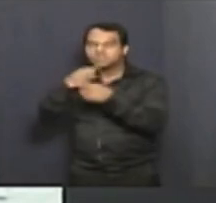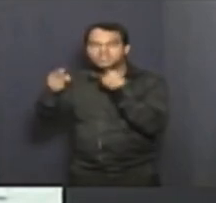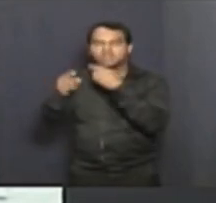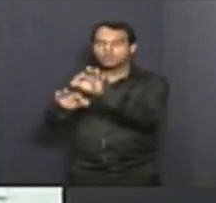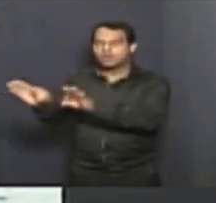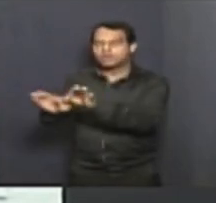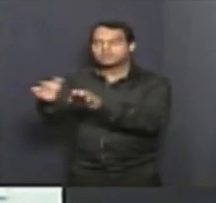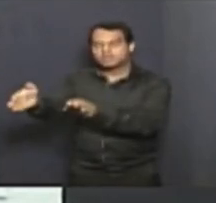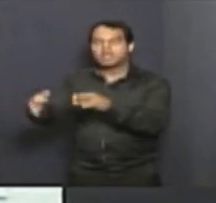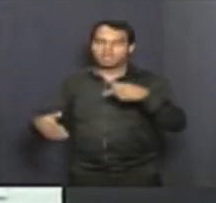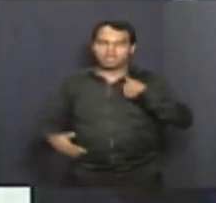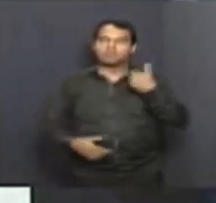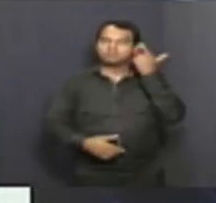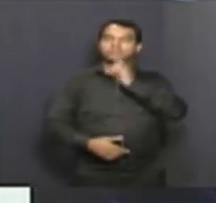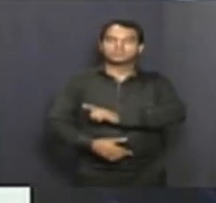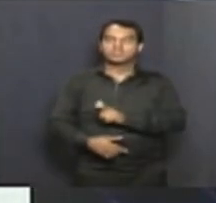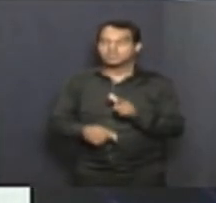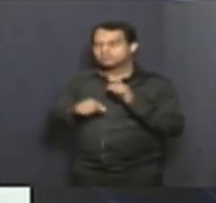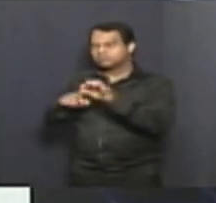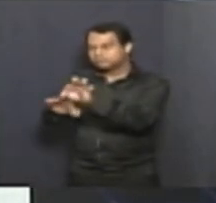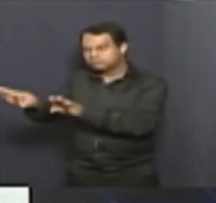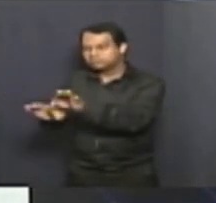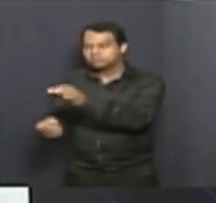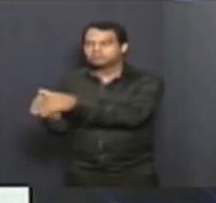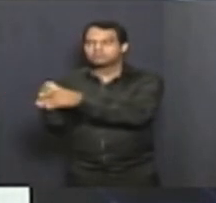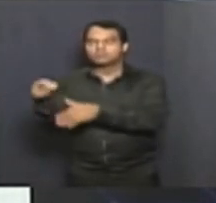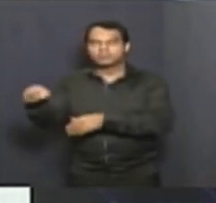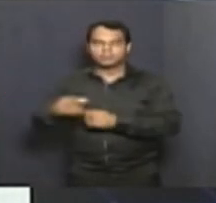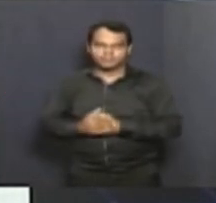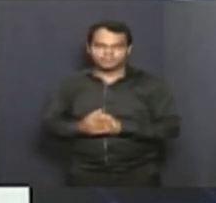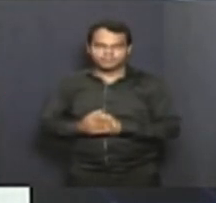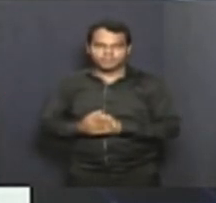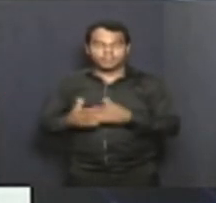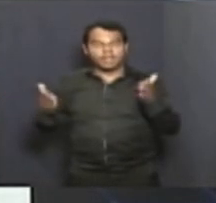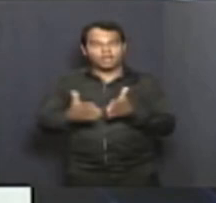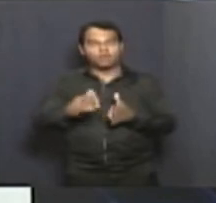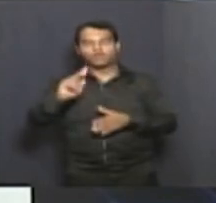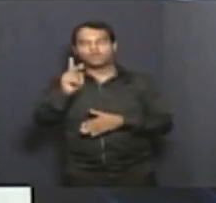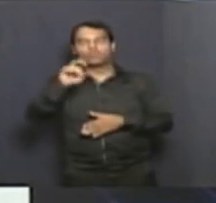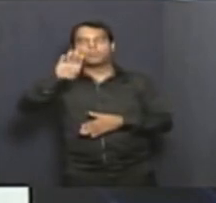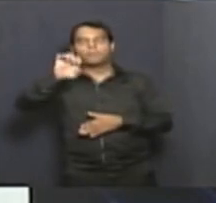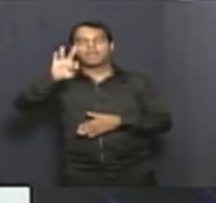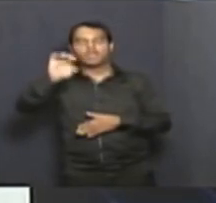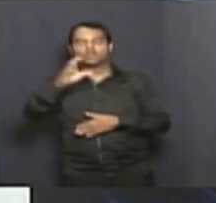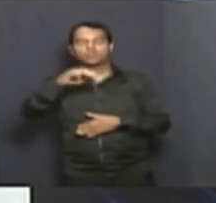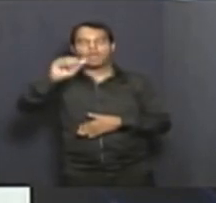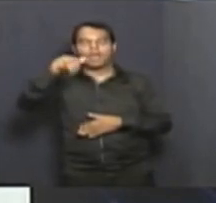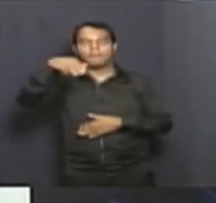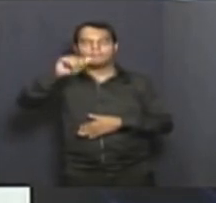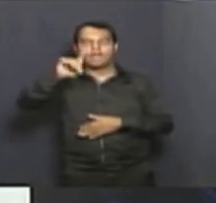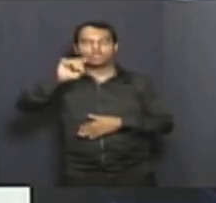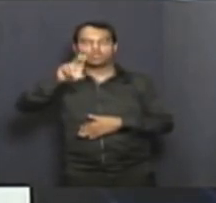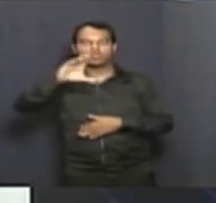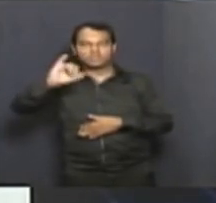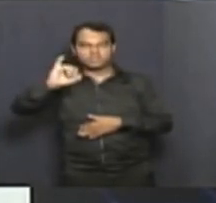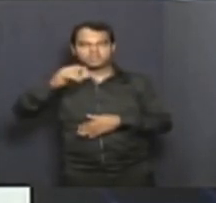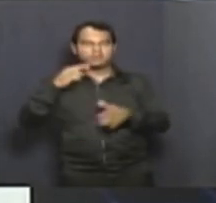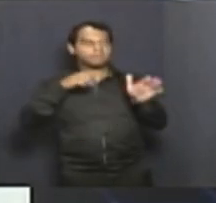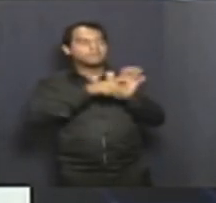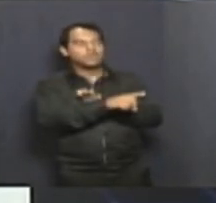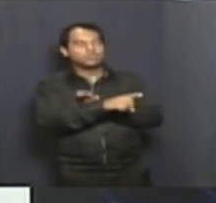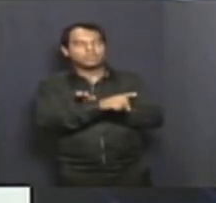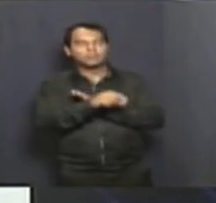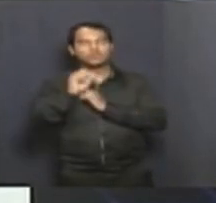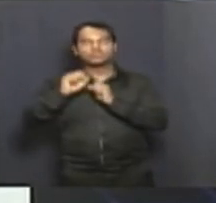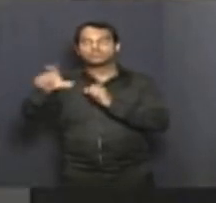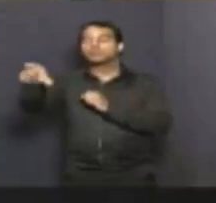serviços e nós colocamos porque sobre o que vai fazer a pergunta agora o candidato humberto machado se não pode escolher para qual candidato com o tema da sua